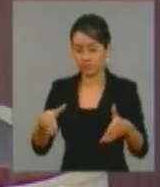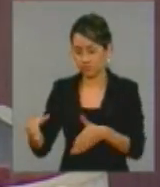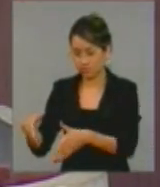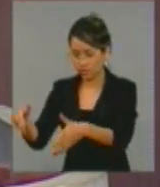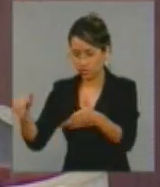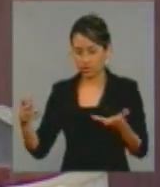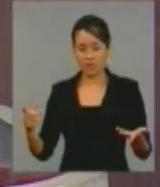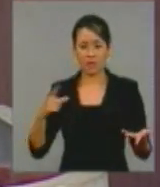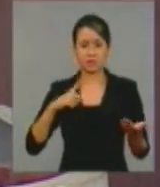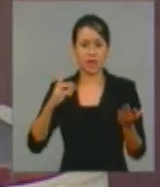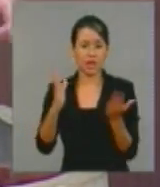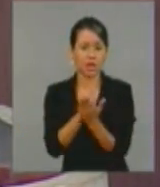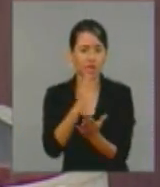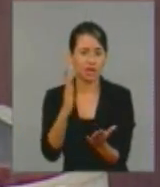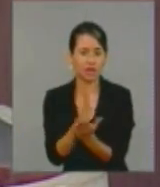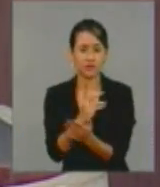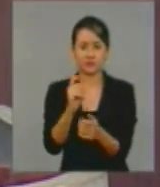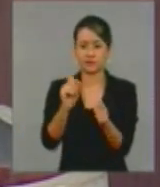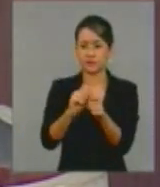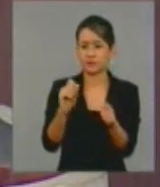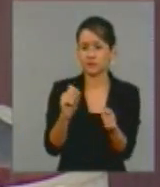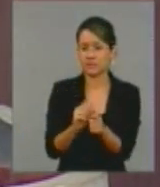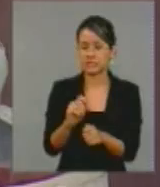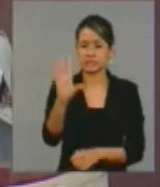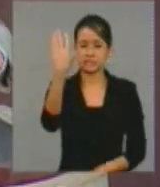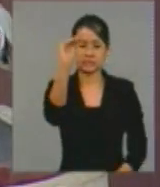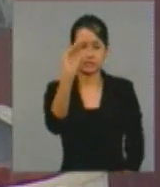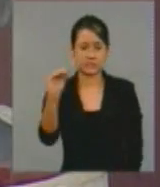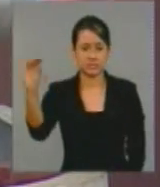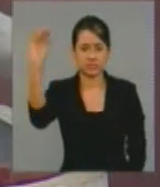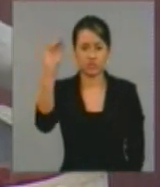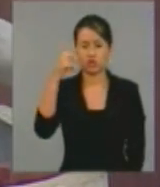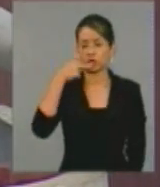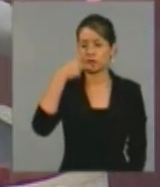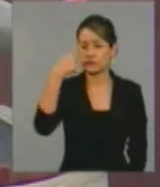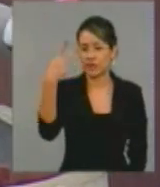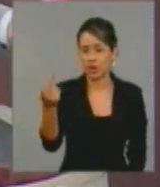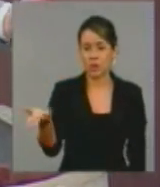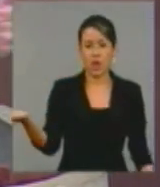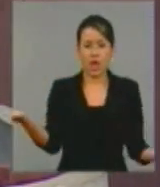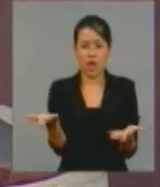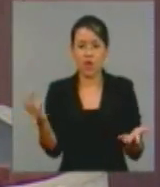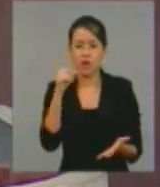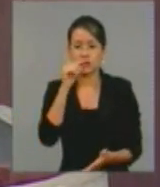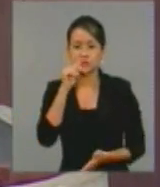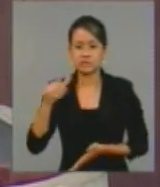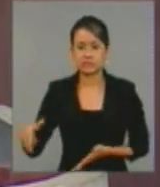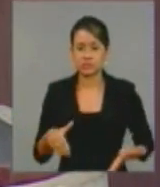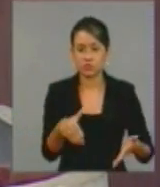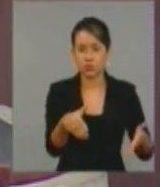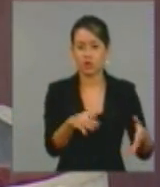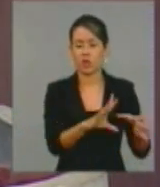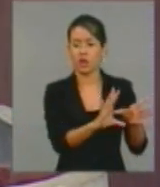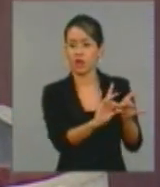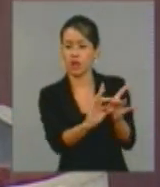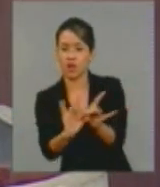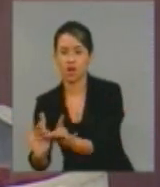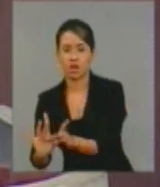né, relativo ao governador Ciro Gomes, depois o Canal da Integração, agora o Cinturão das Águas que está parado, a